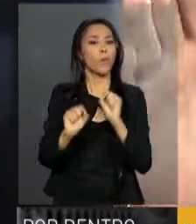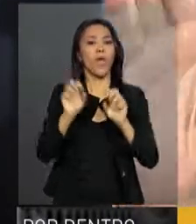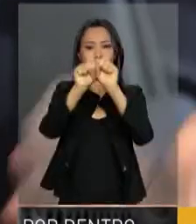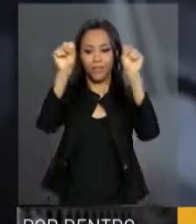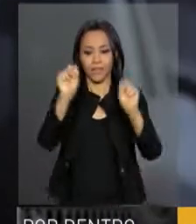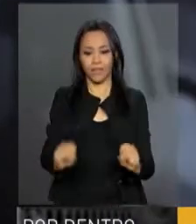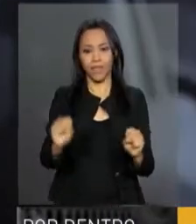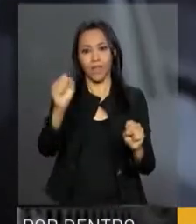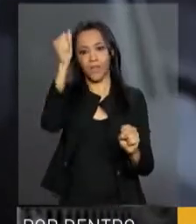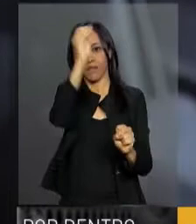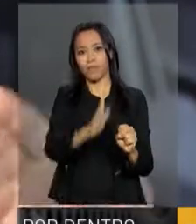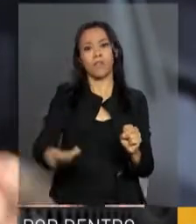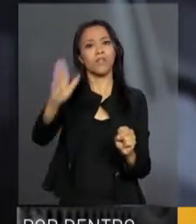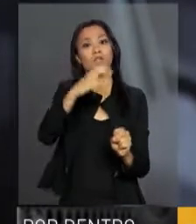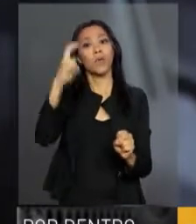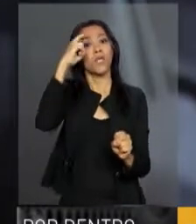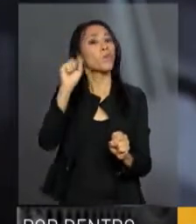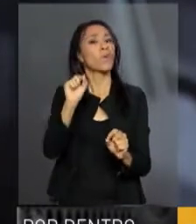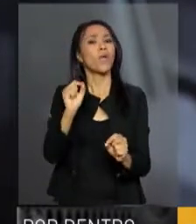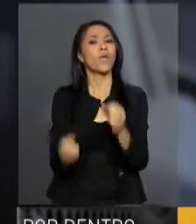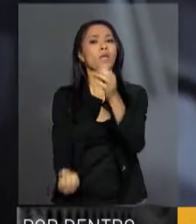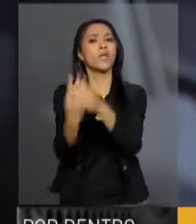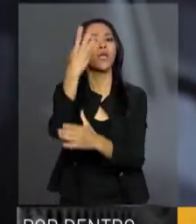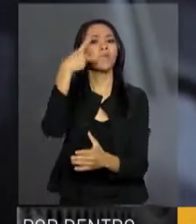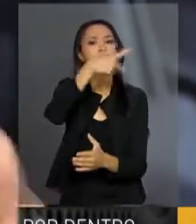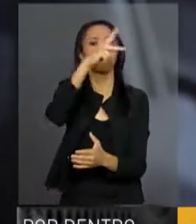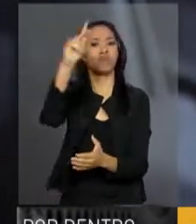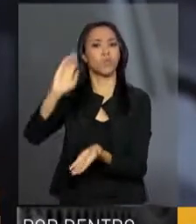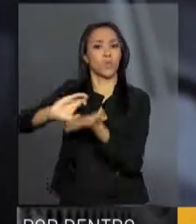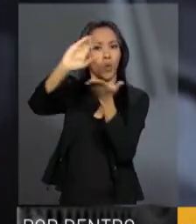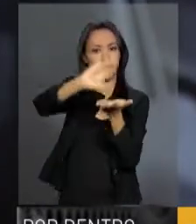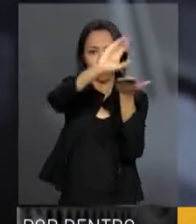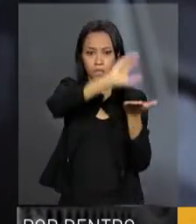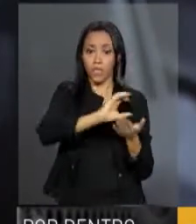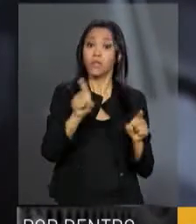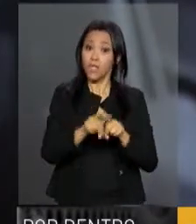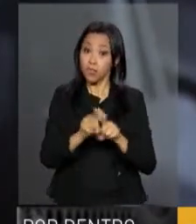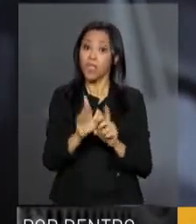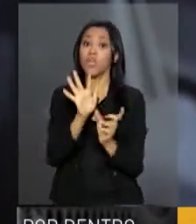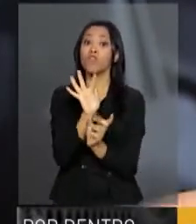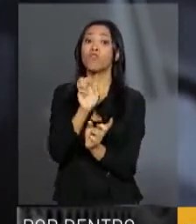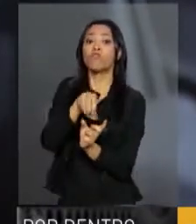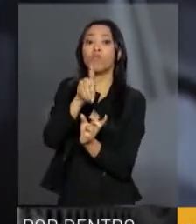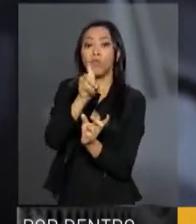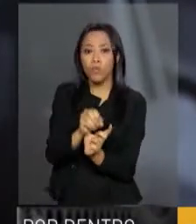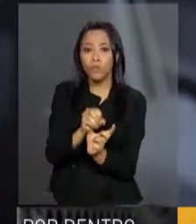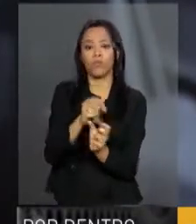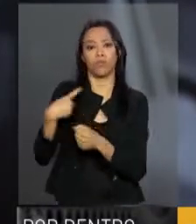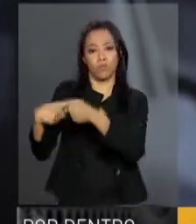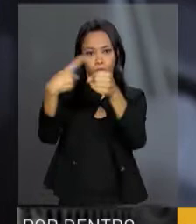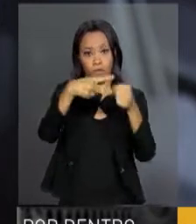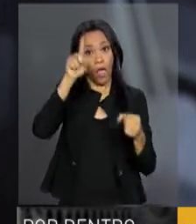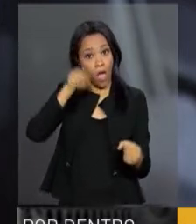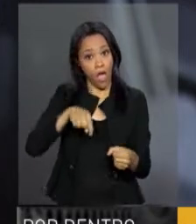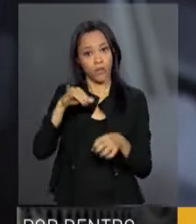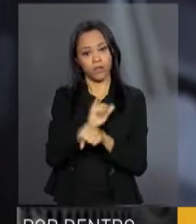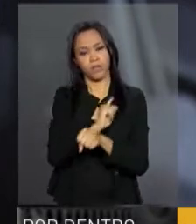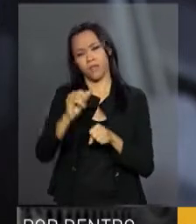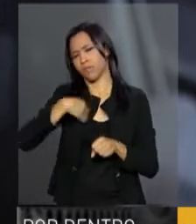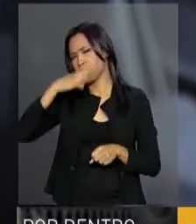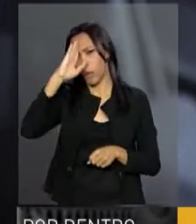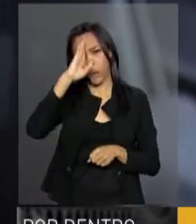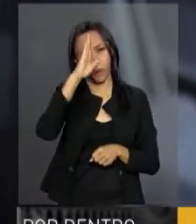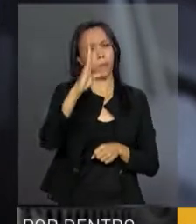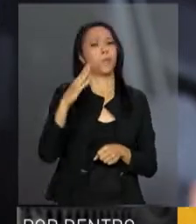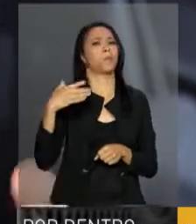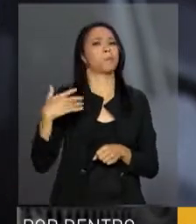Cultura, criando os Conselhos Municipais de Cultura e os Fundos Municipais, que serão os instrumentos fundamentais